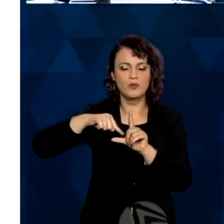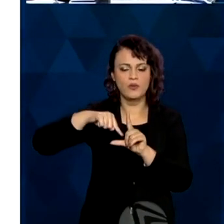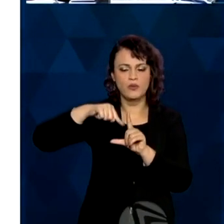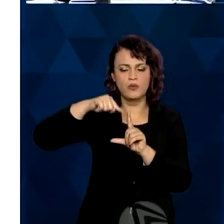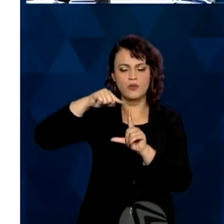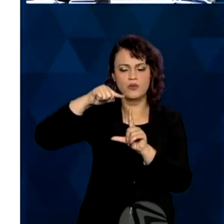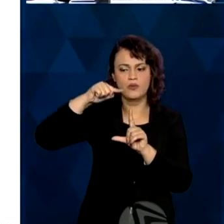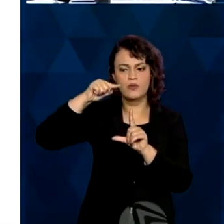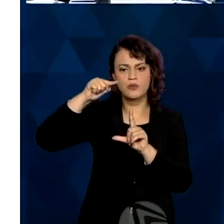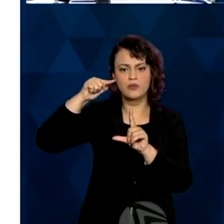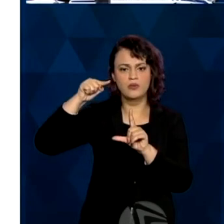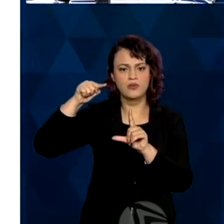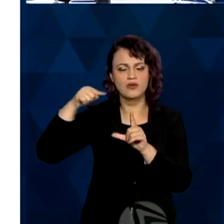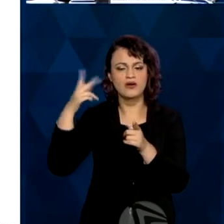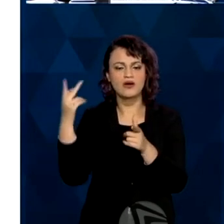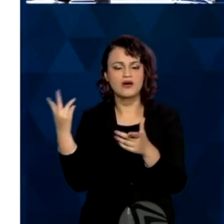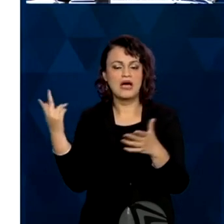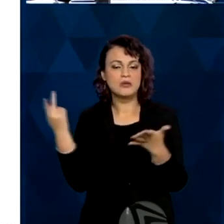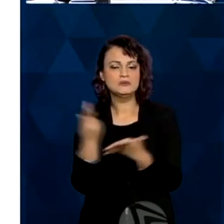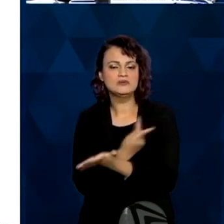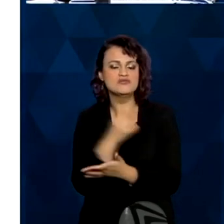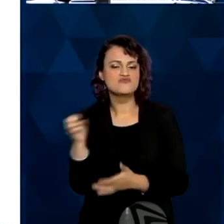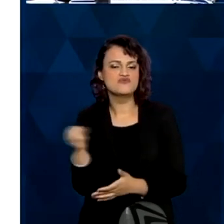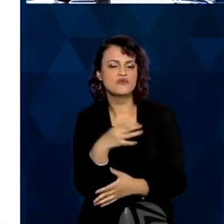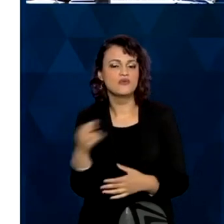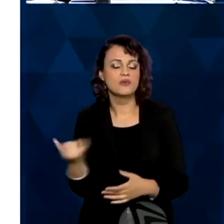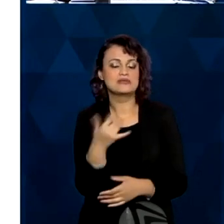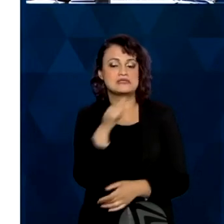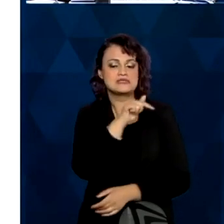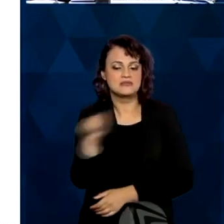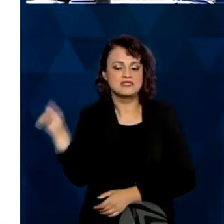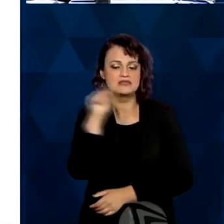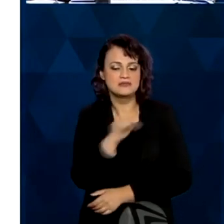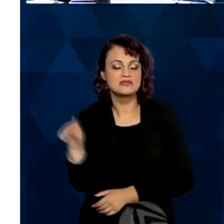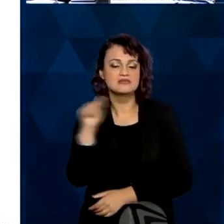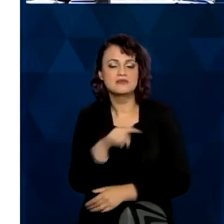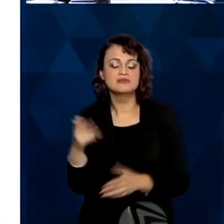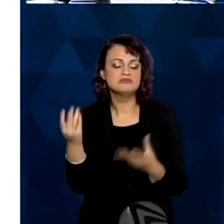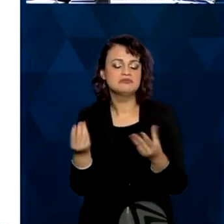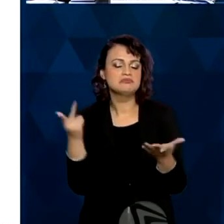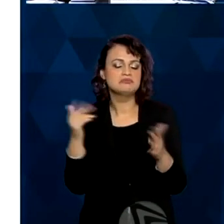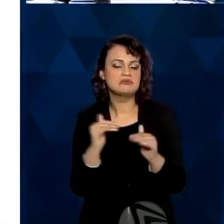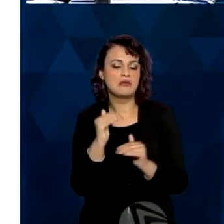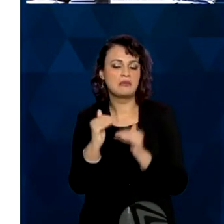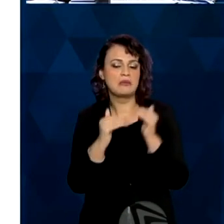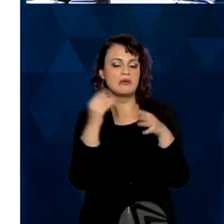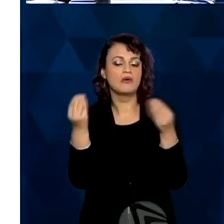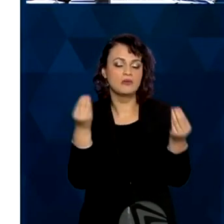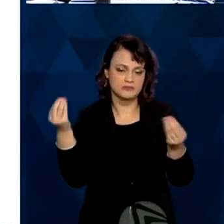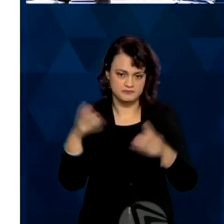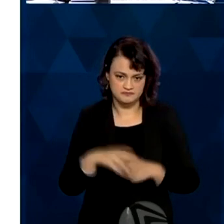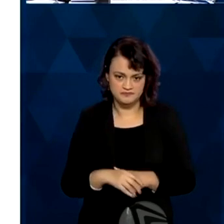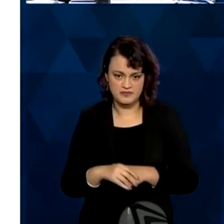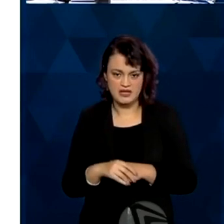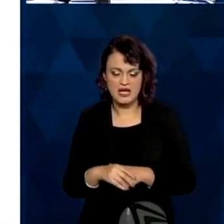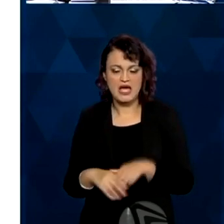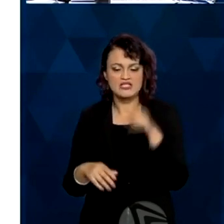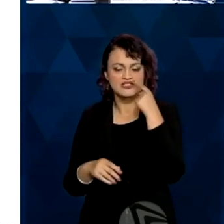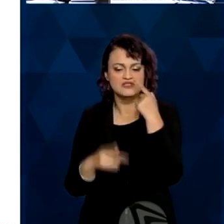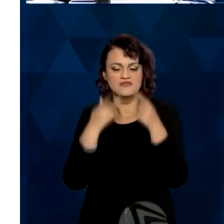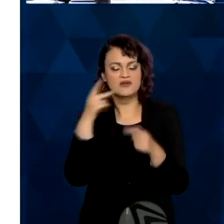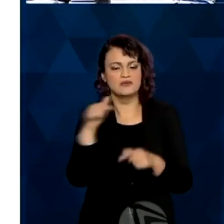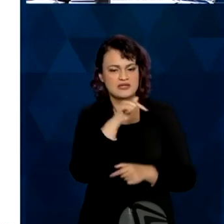do número de casos novos de Covid por semana epidemiológica, né? A gente tinha falado na